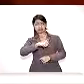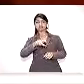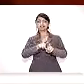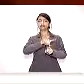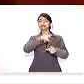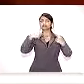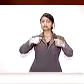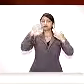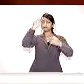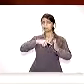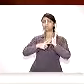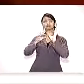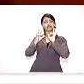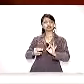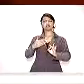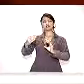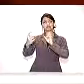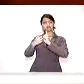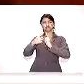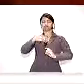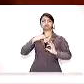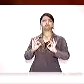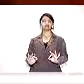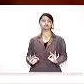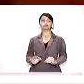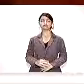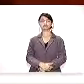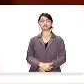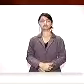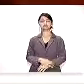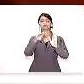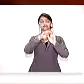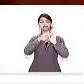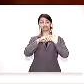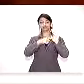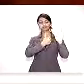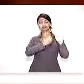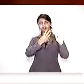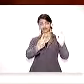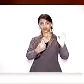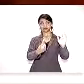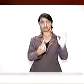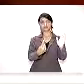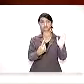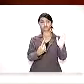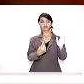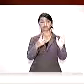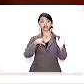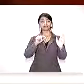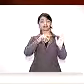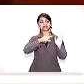garantias ao atendimento pactuado o item 31 a